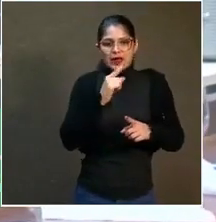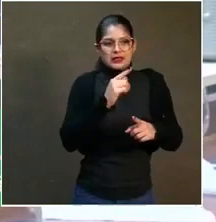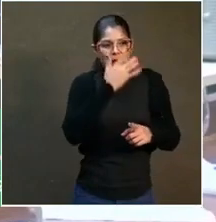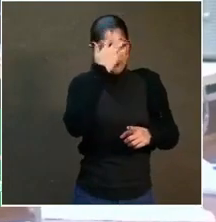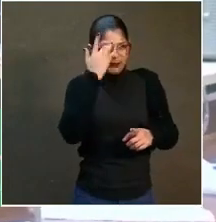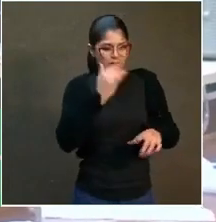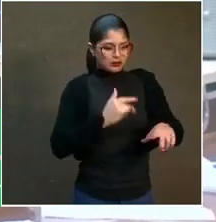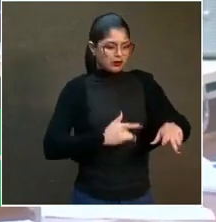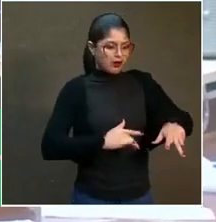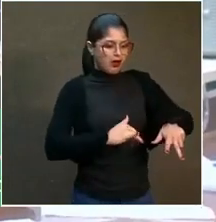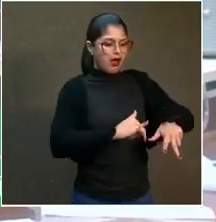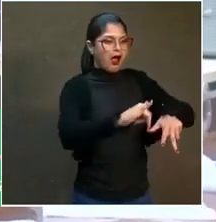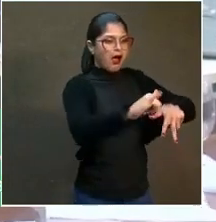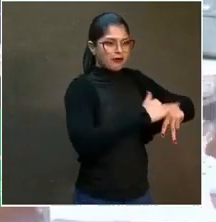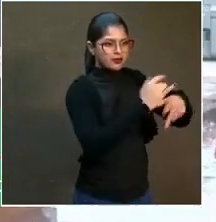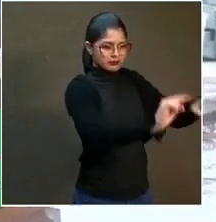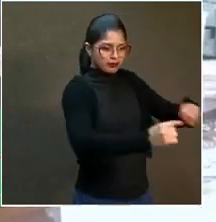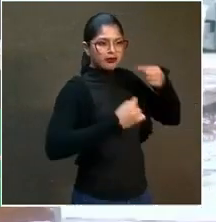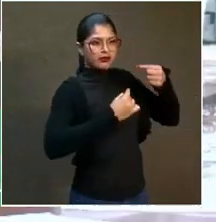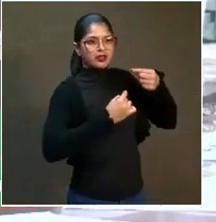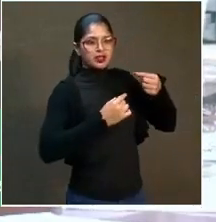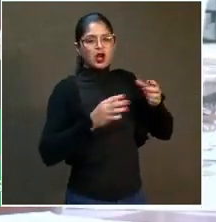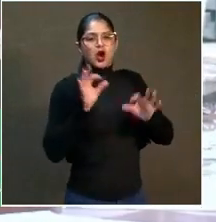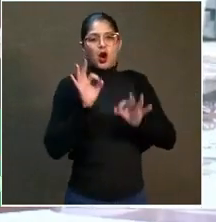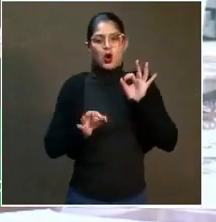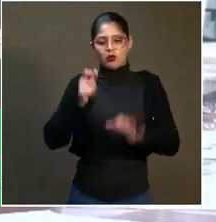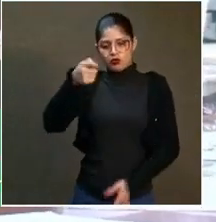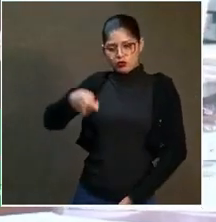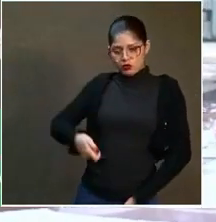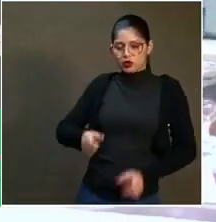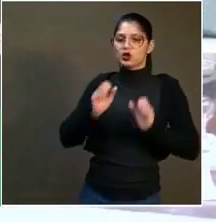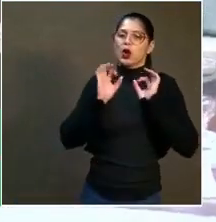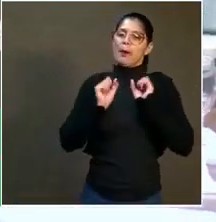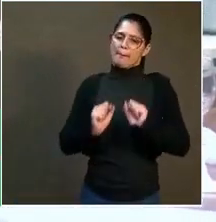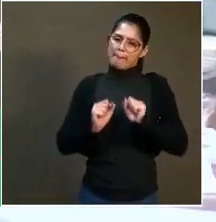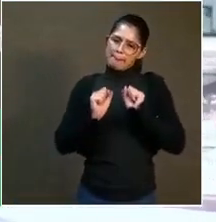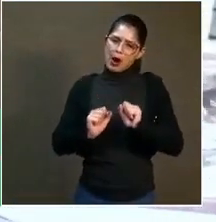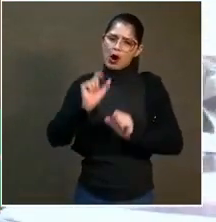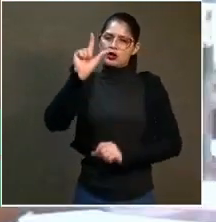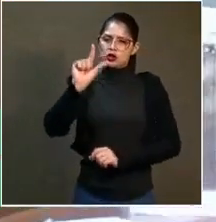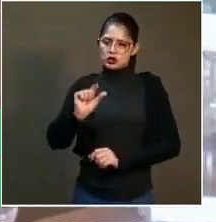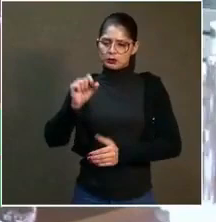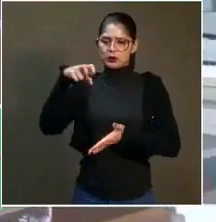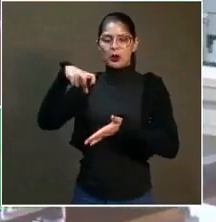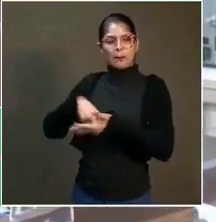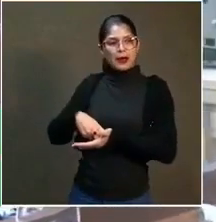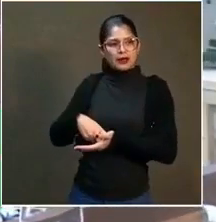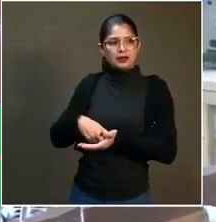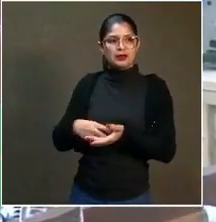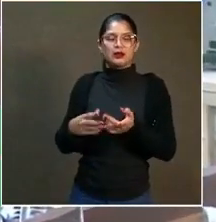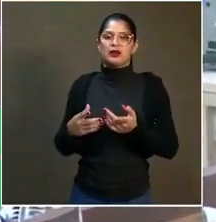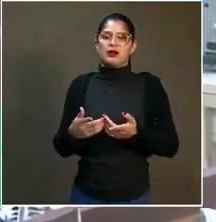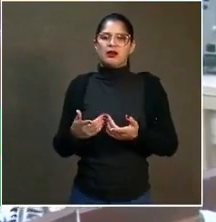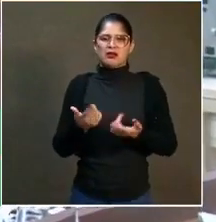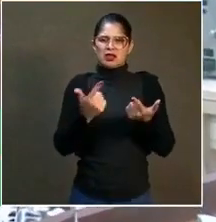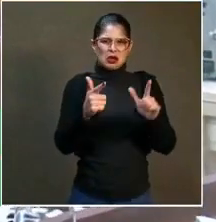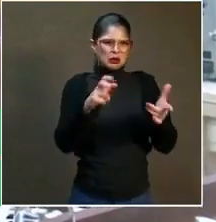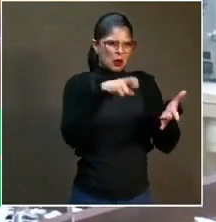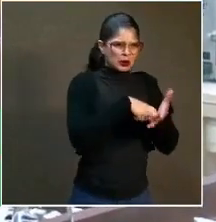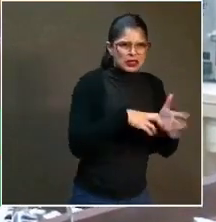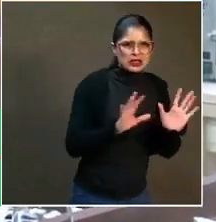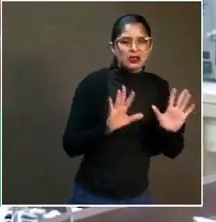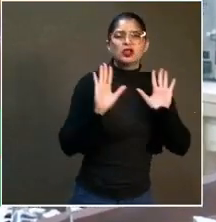da vítima, o juiz pode reduzir a pena de 1/6 a 1/3. Vai ficar sem condenação? Não vai, já perdeu a